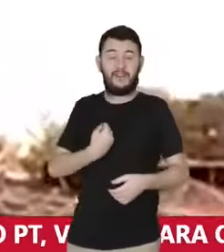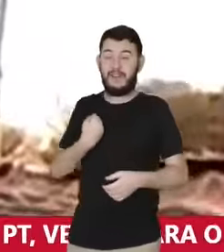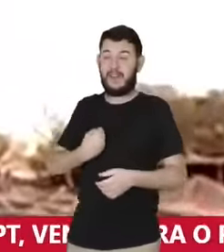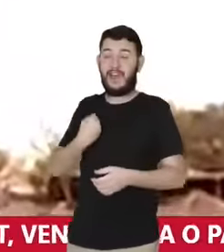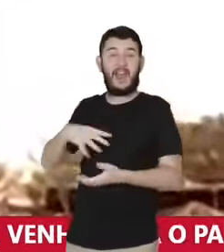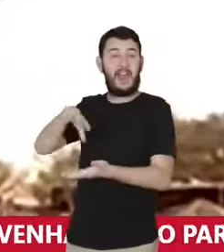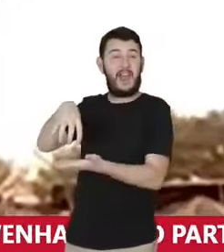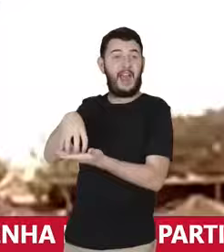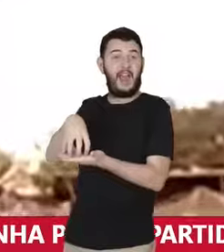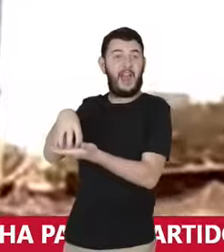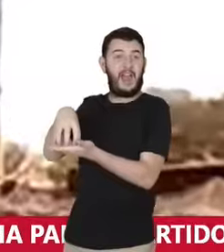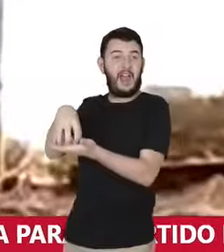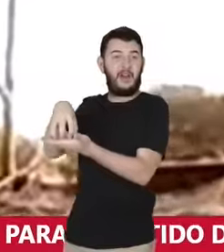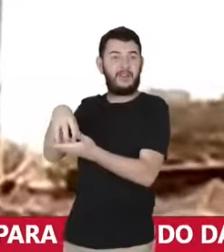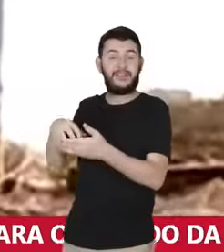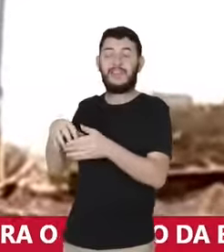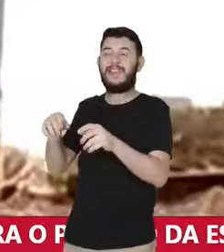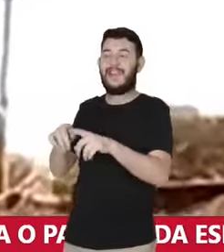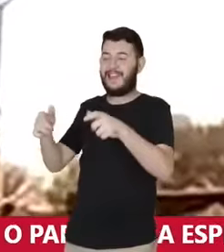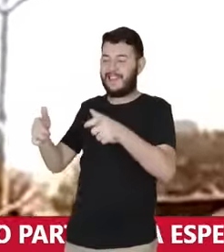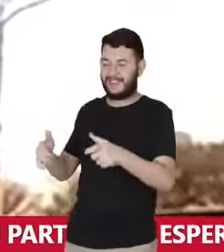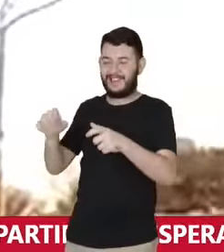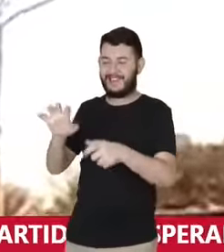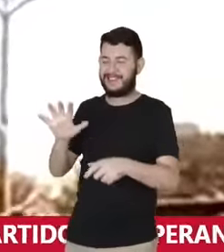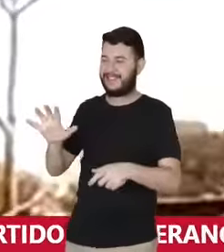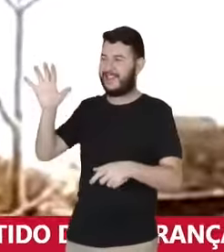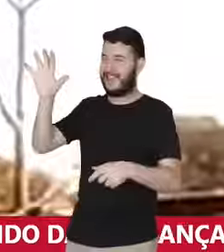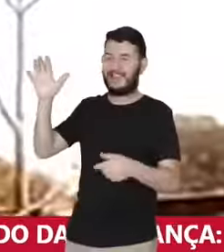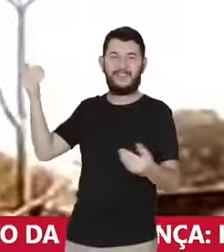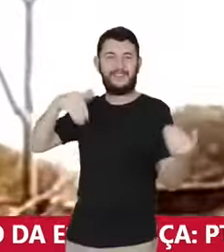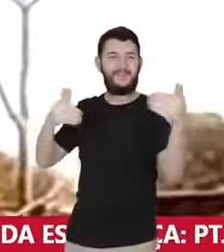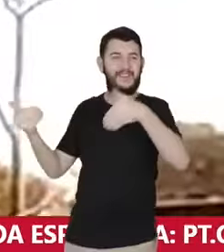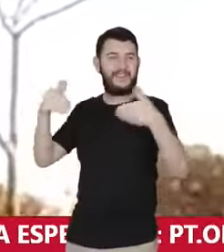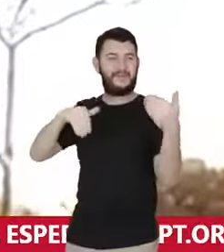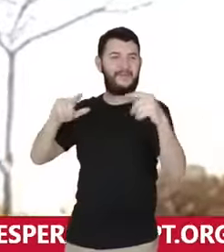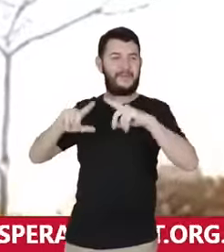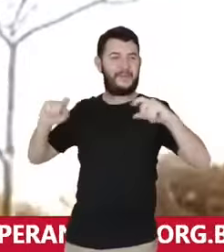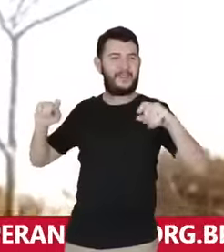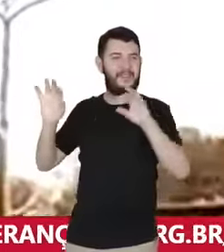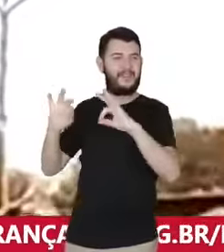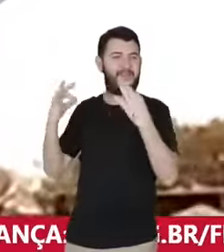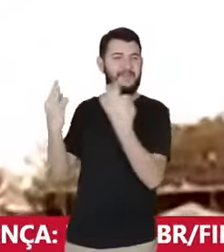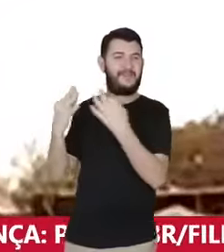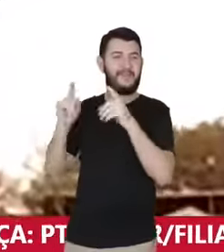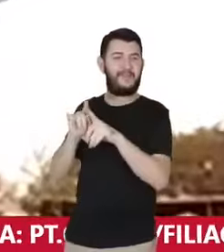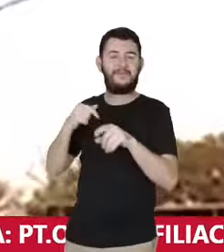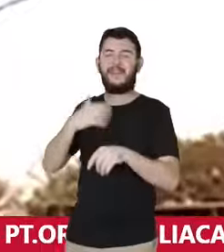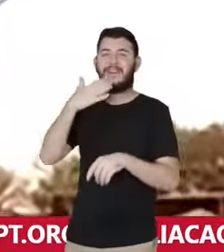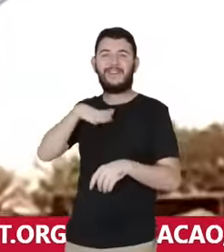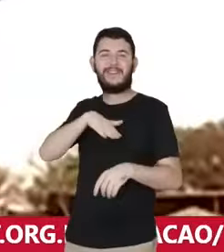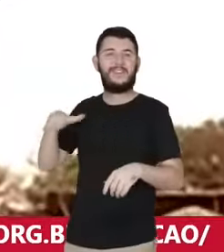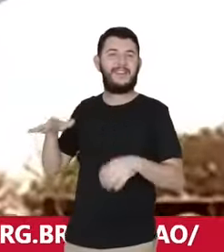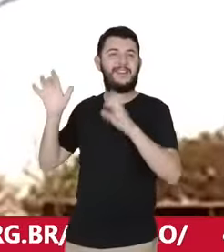aldeias, nossos espaços, para estar aqui. Deixamos nossas famílias, nossas crianças, nossos